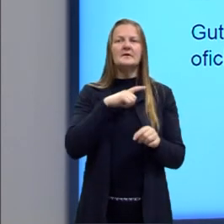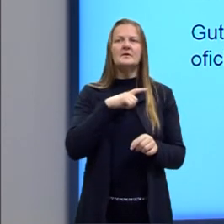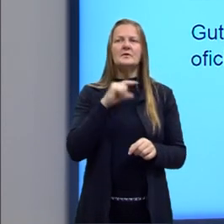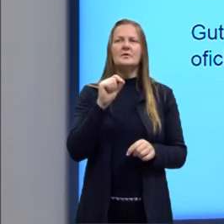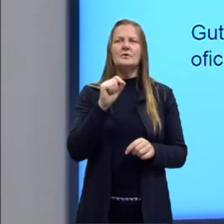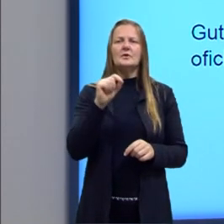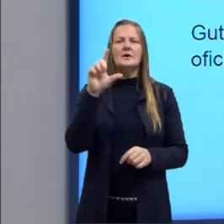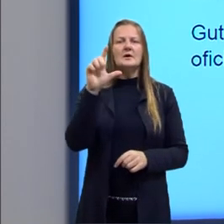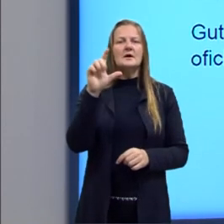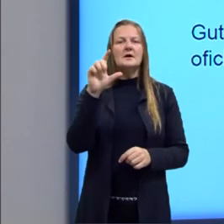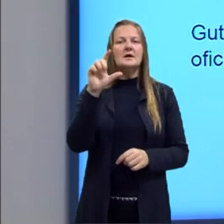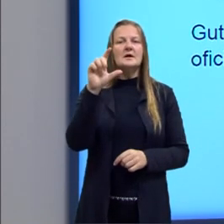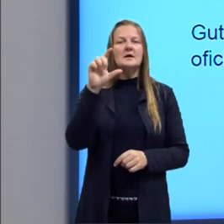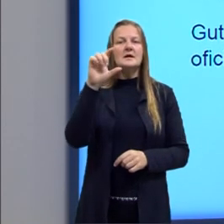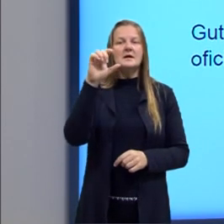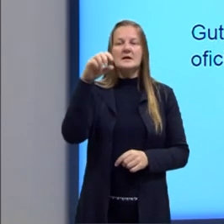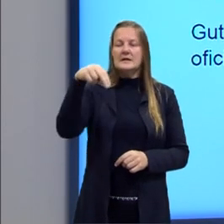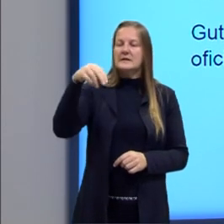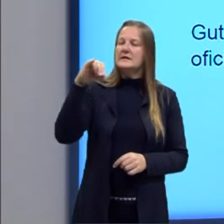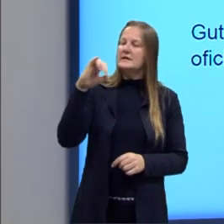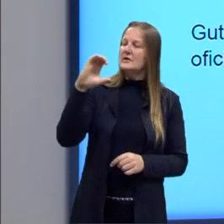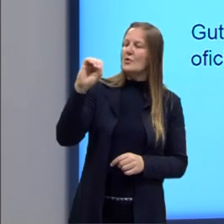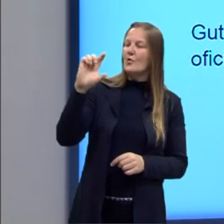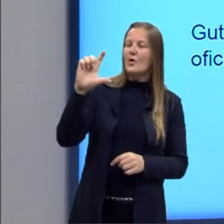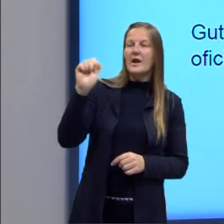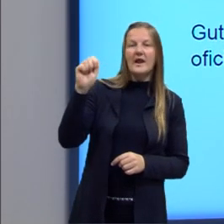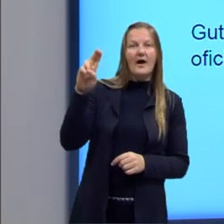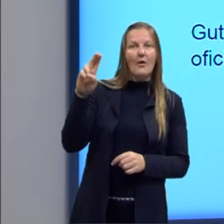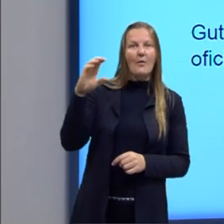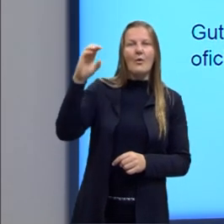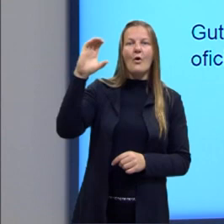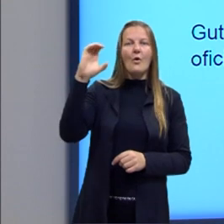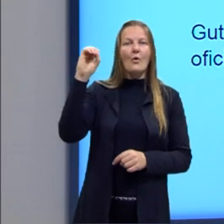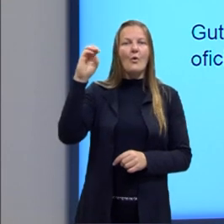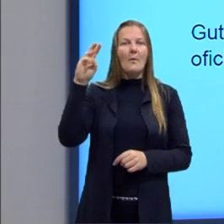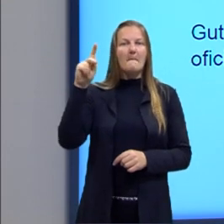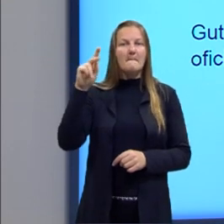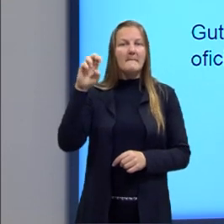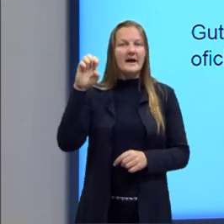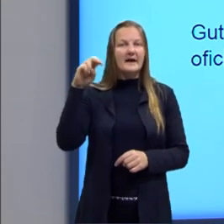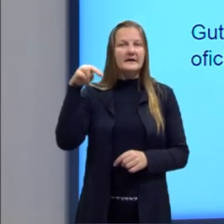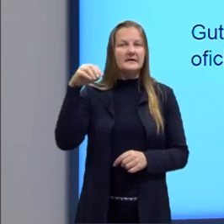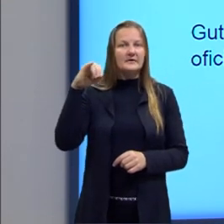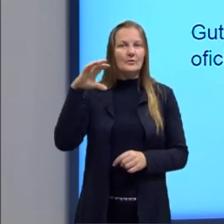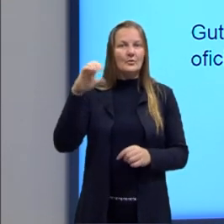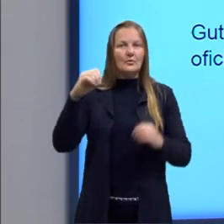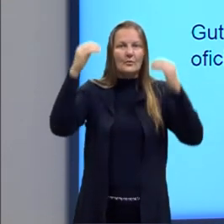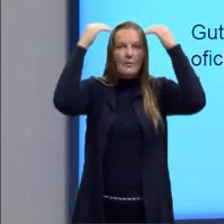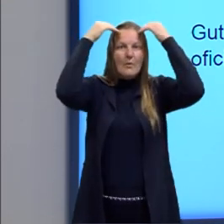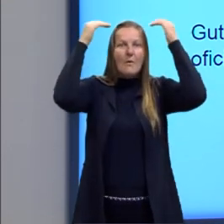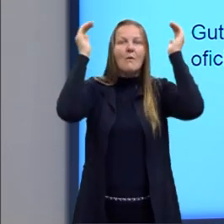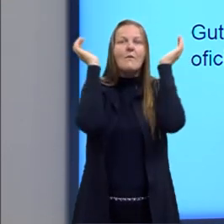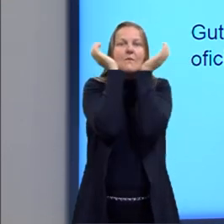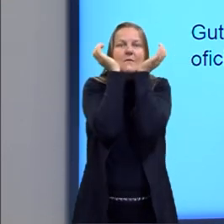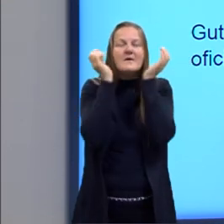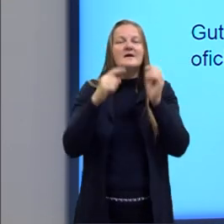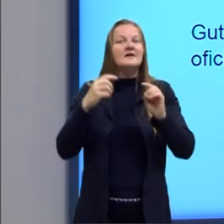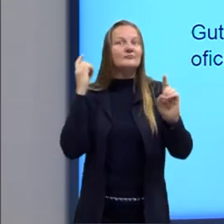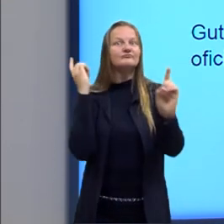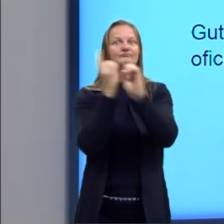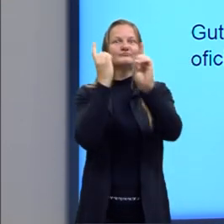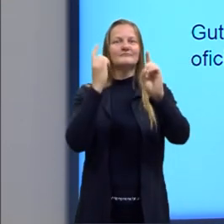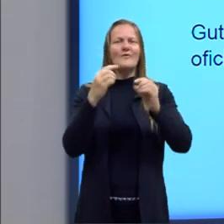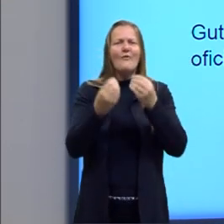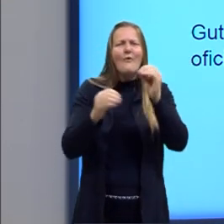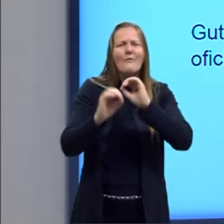aqui também o Nicolau Copérnico que foi é um dos grandes protagonistas deste conhecimento né sobre a